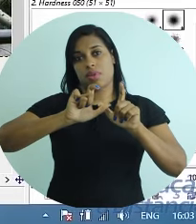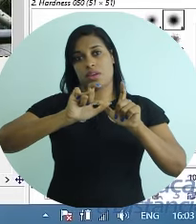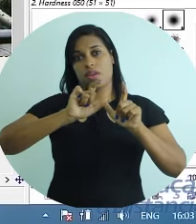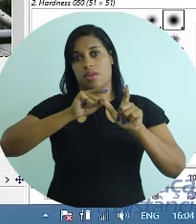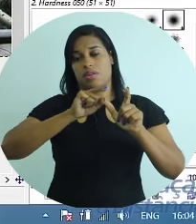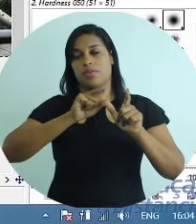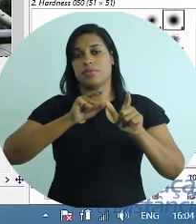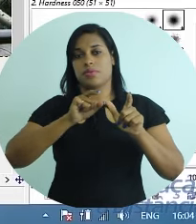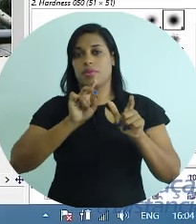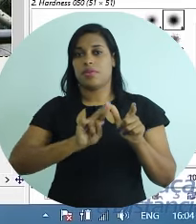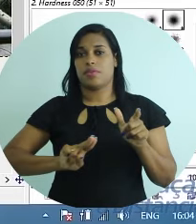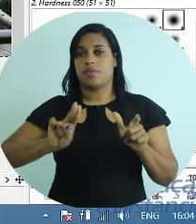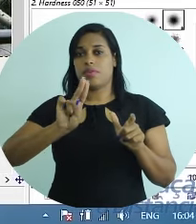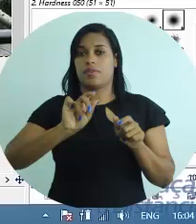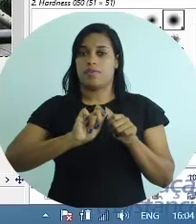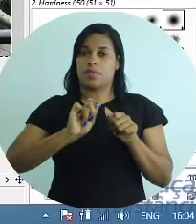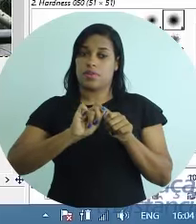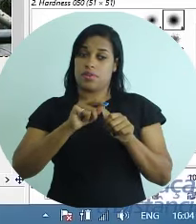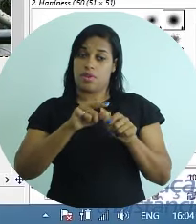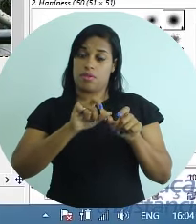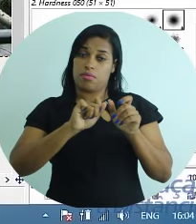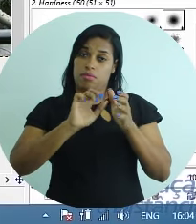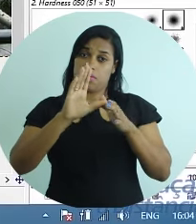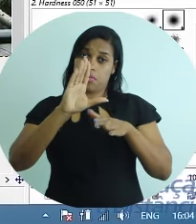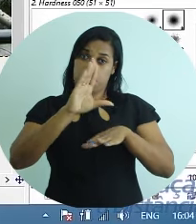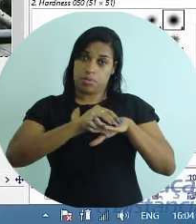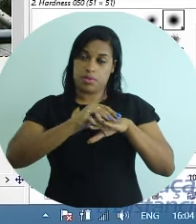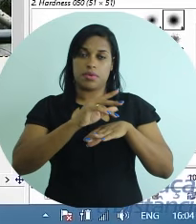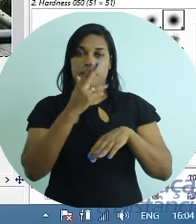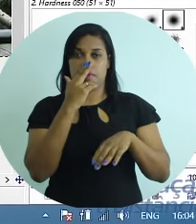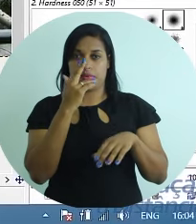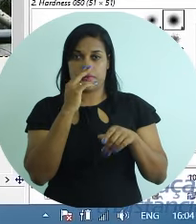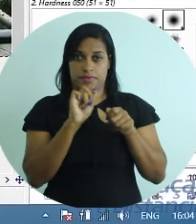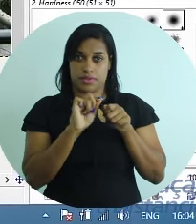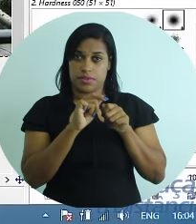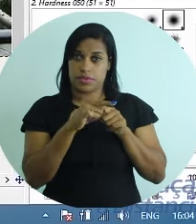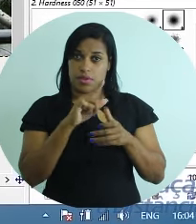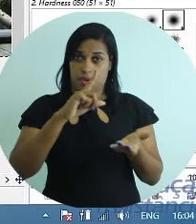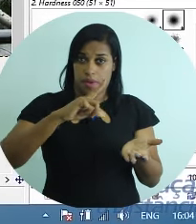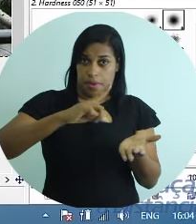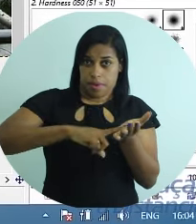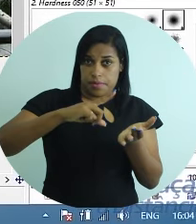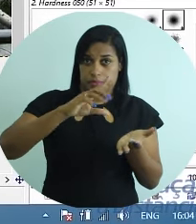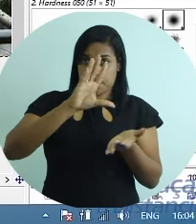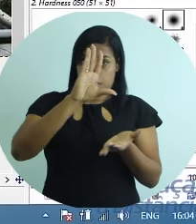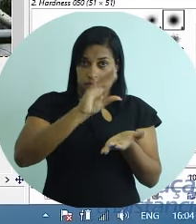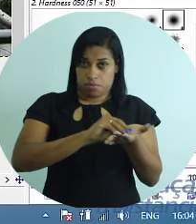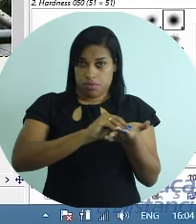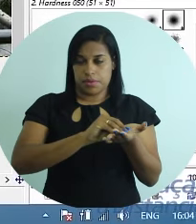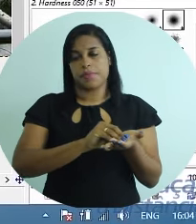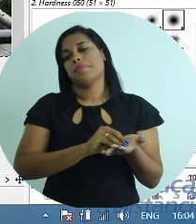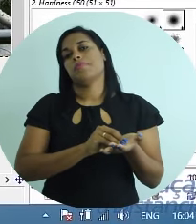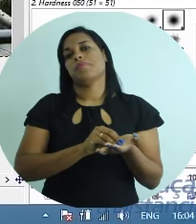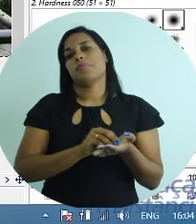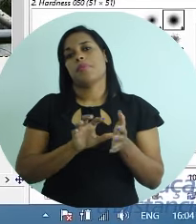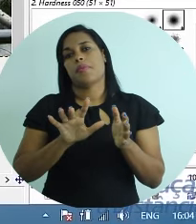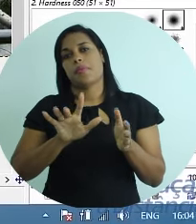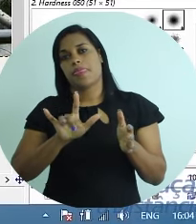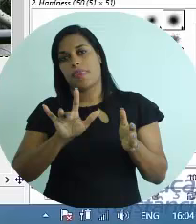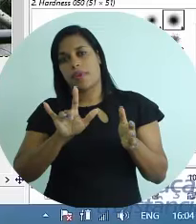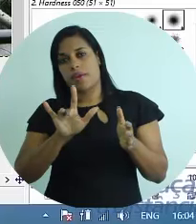ele vai fazer isso. Se ele estiver desligado, como eu fiz aqui agora, simplesmente clicando em cima dele com o botão esquerdo do mouse,